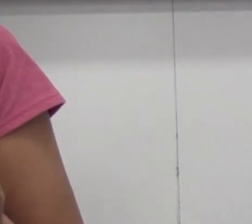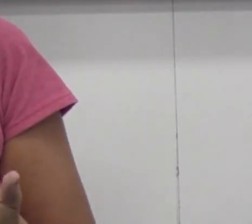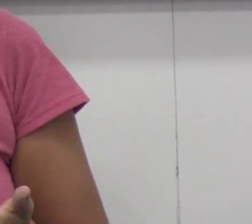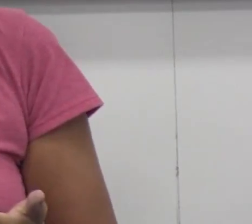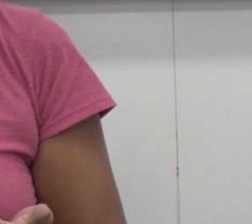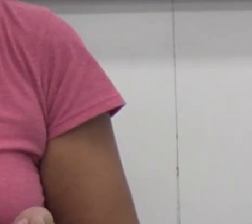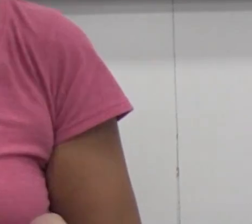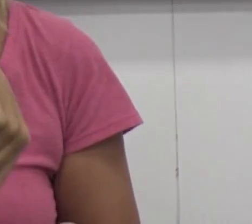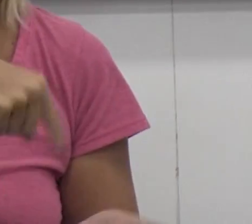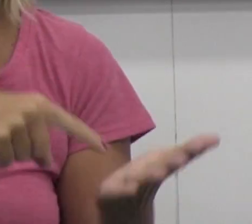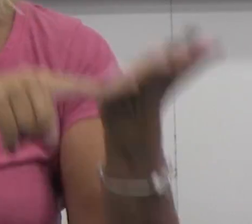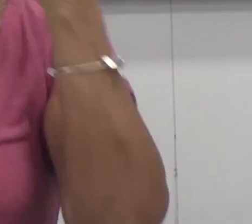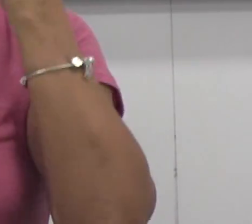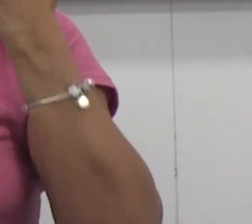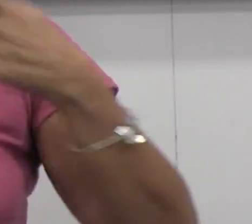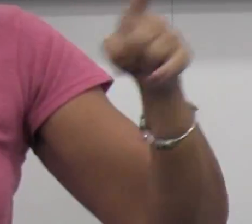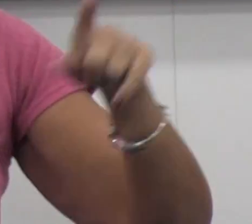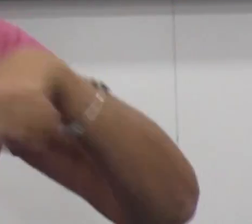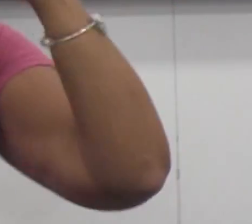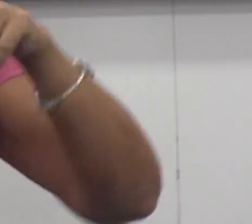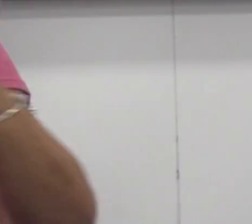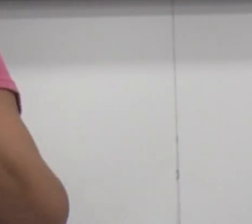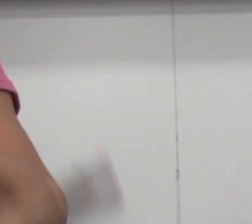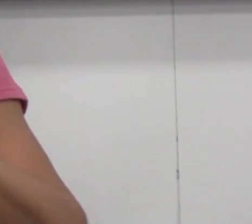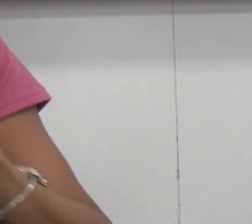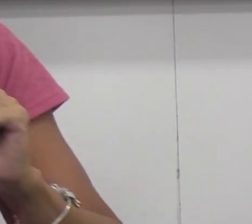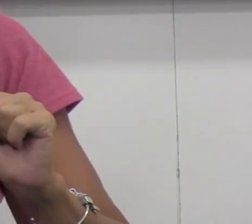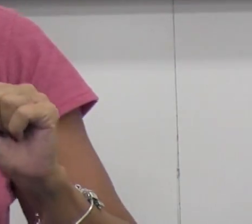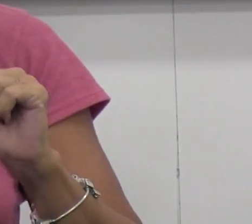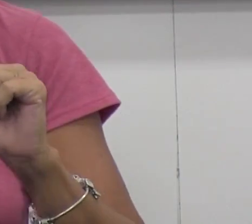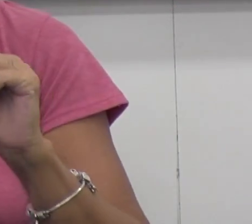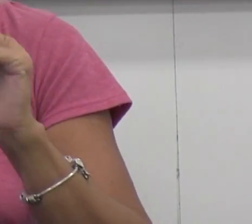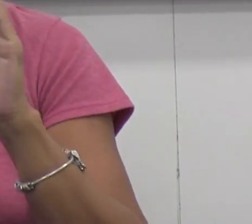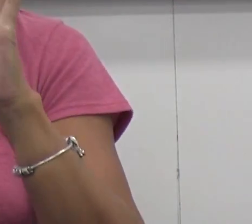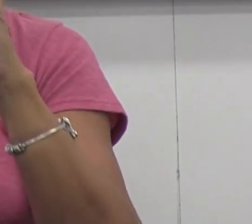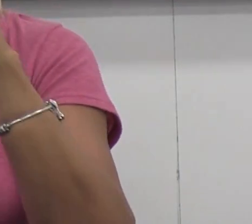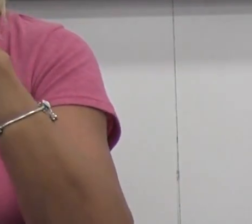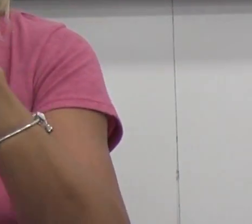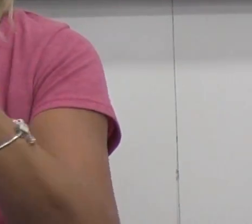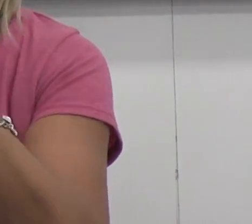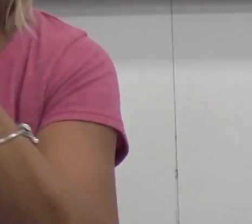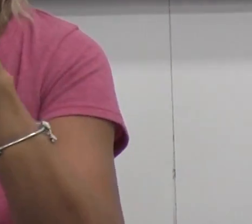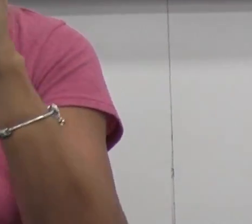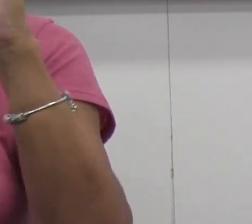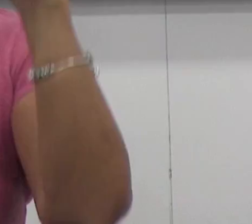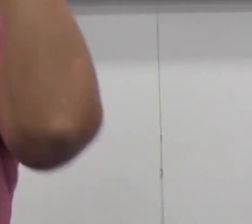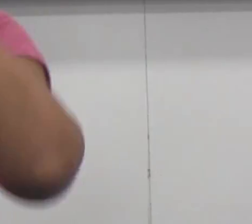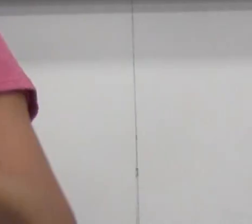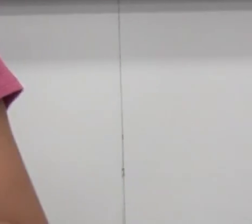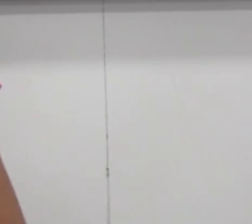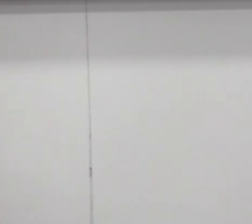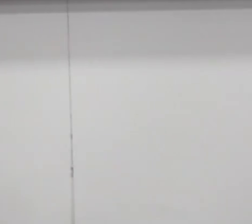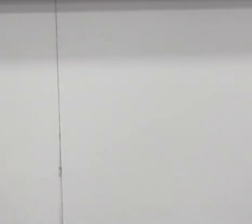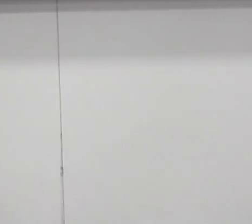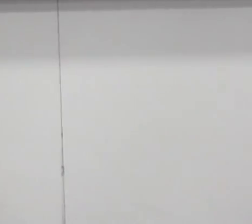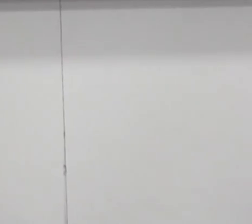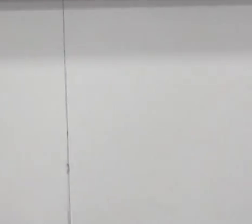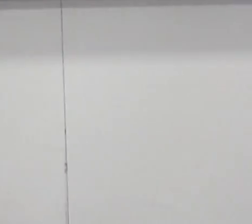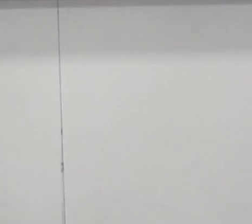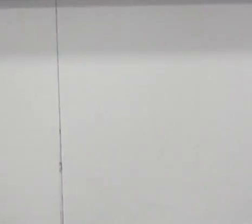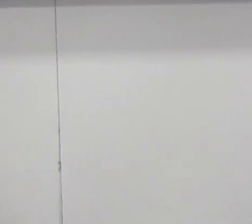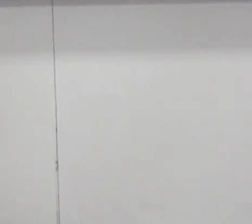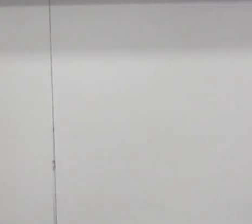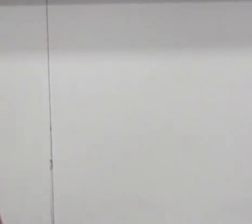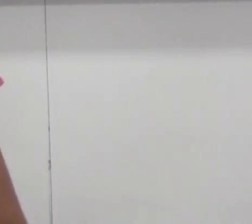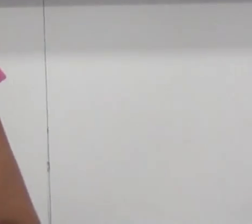aquilo. E depois uma pessoa francesa veio e me ajudou a trabalhar isso com questão